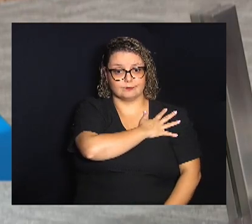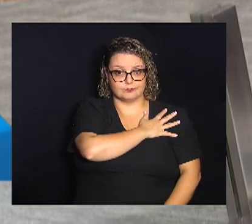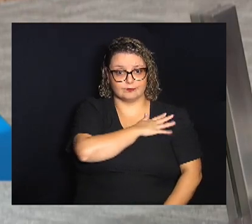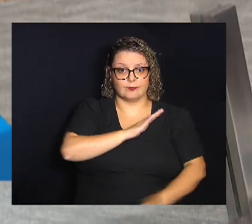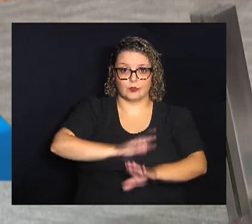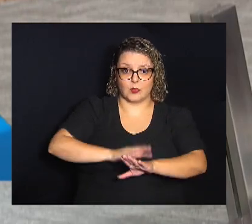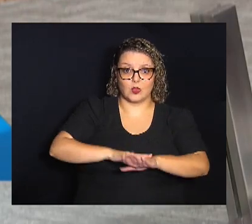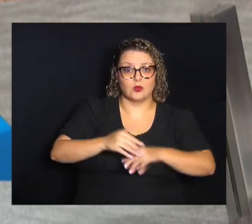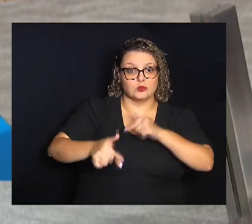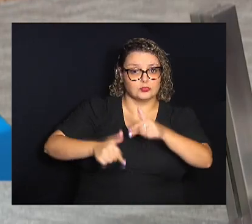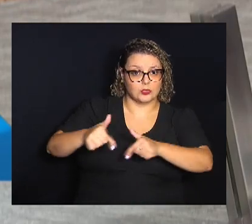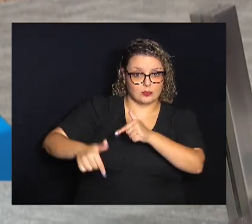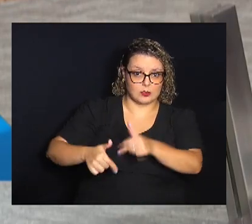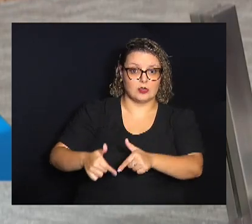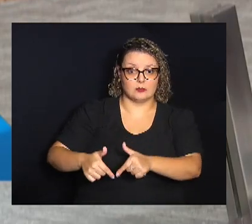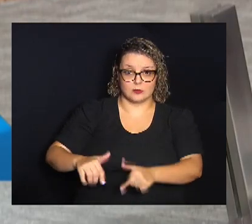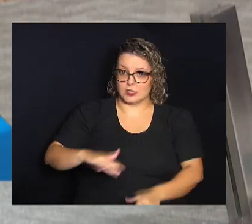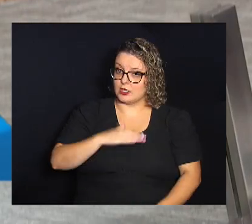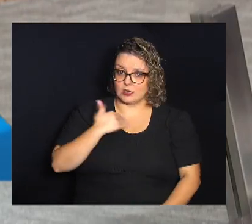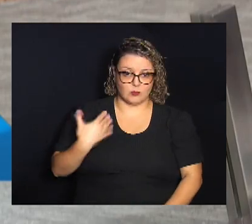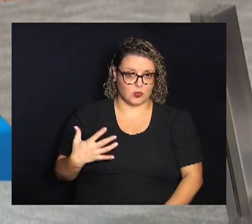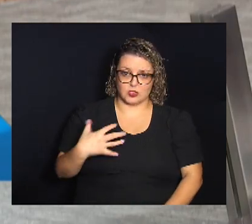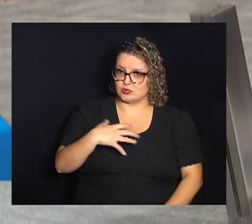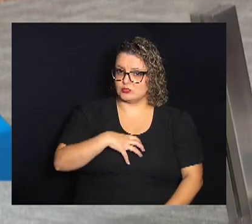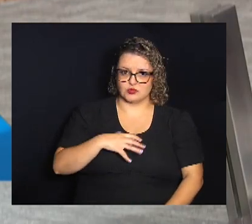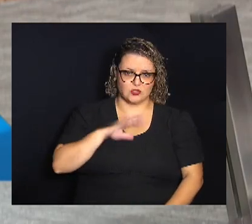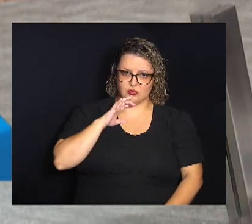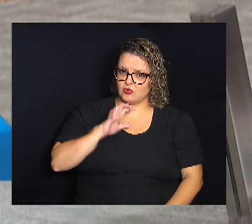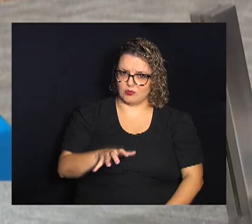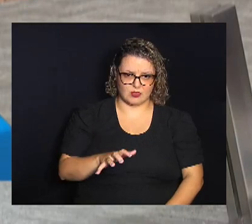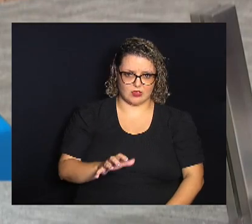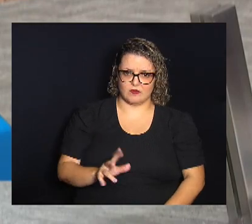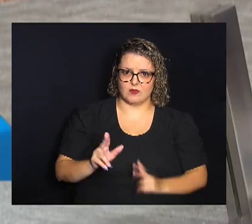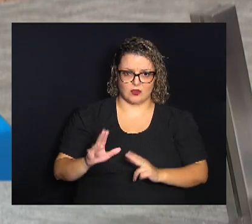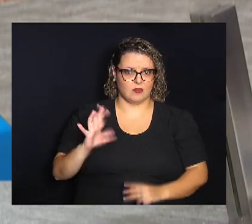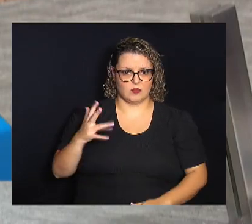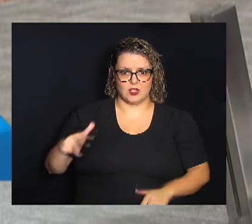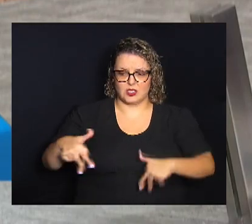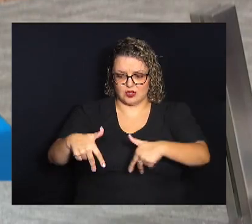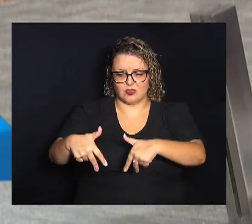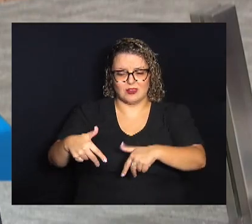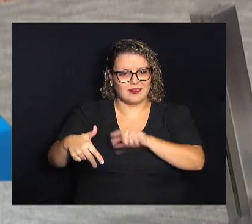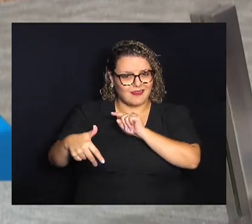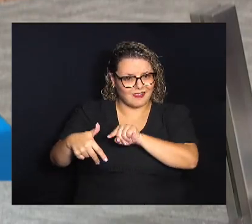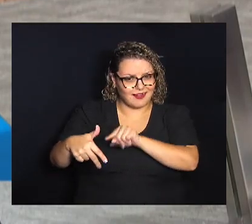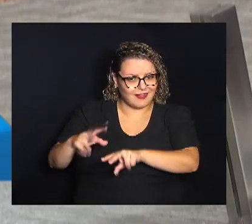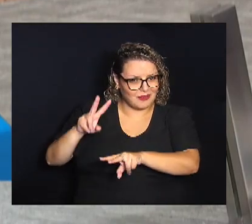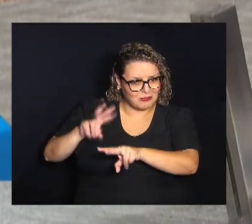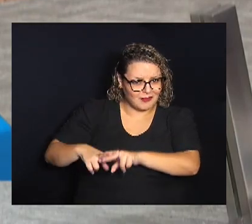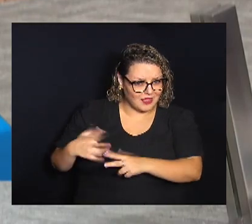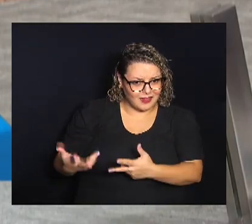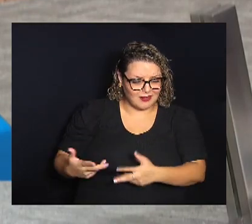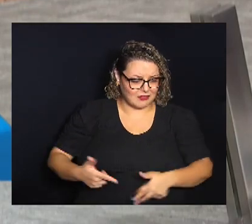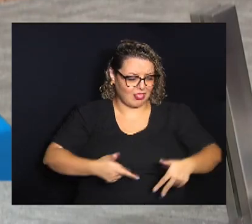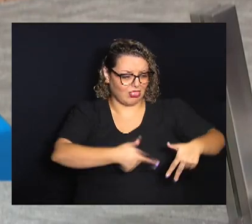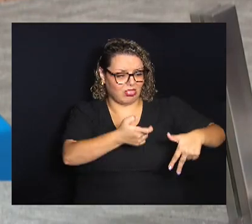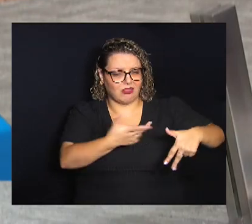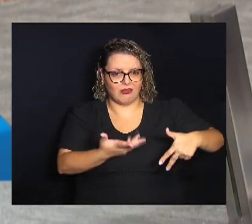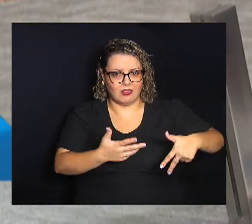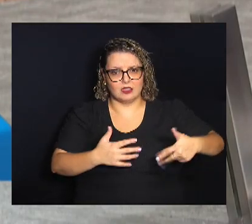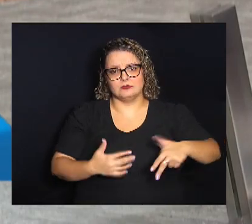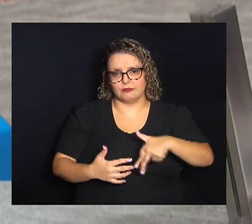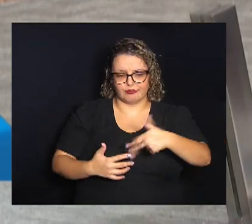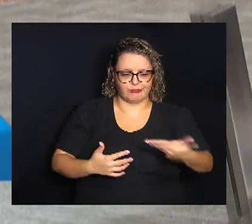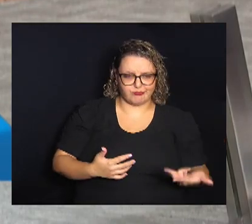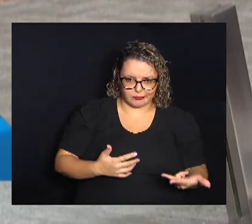seu trabalho é morto de uma forma sórdida, como foi para um cara que de uma saidinha, realmente foi a gota d'água para